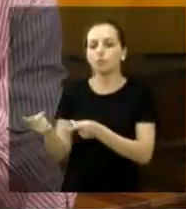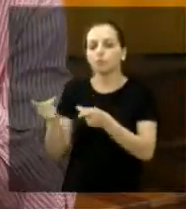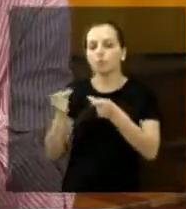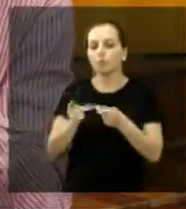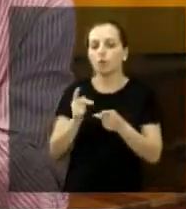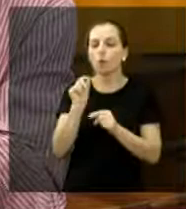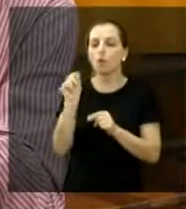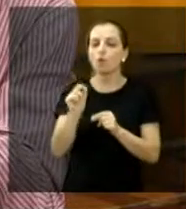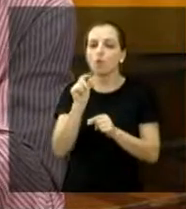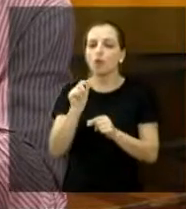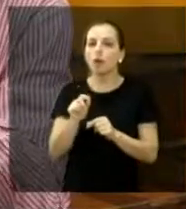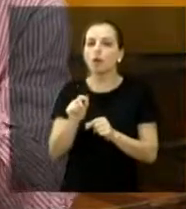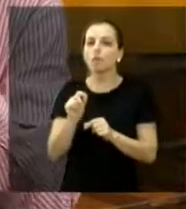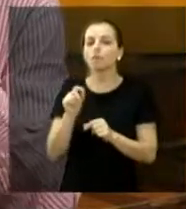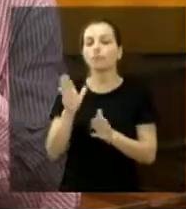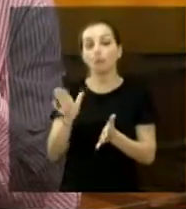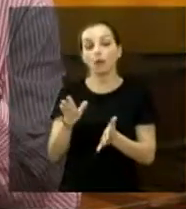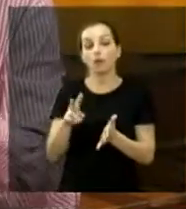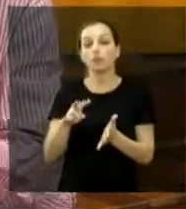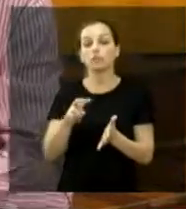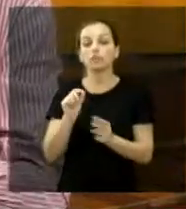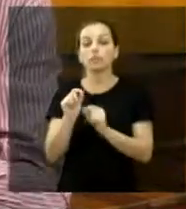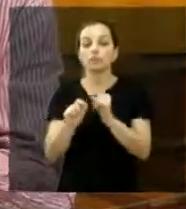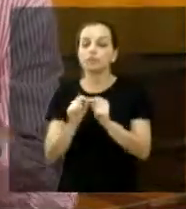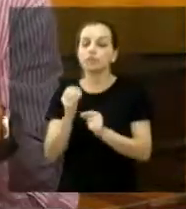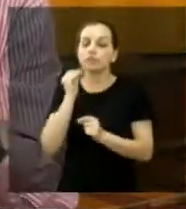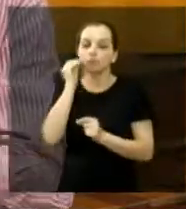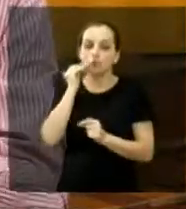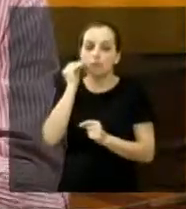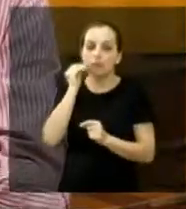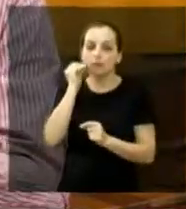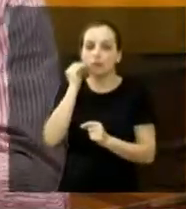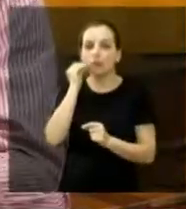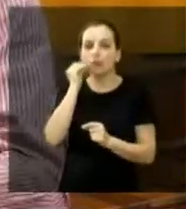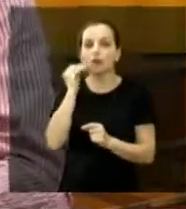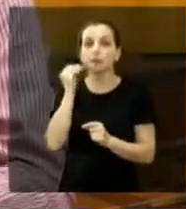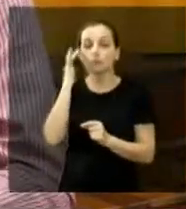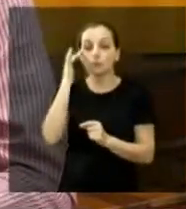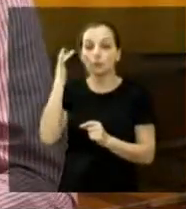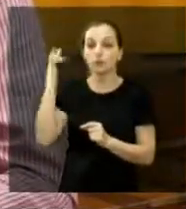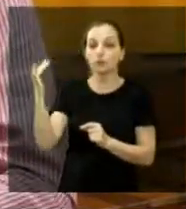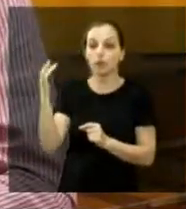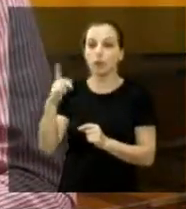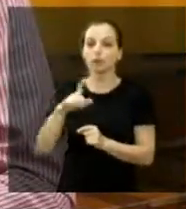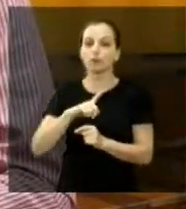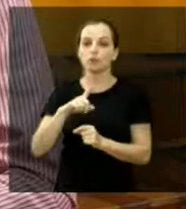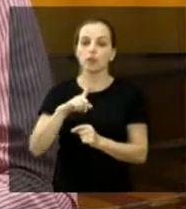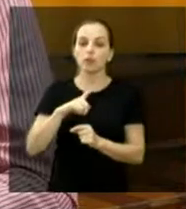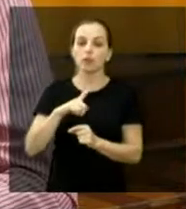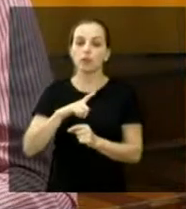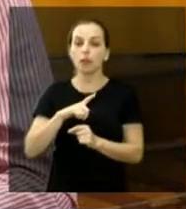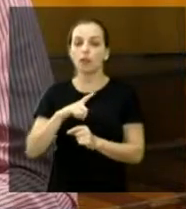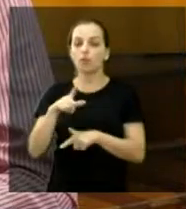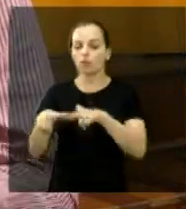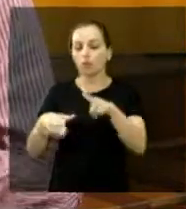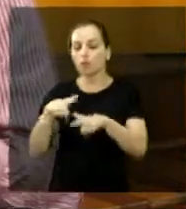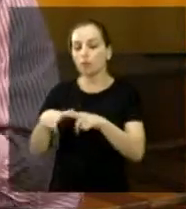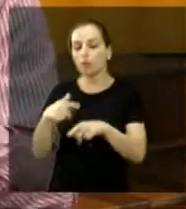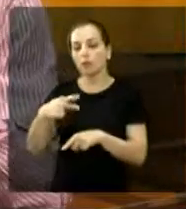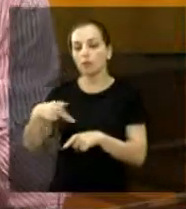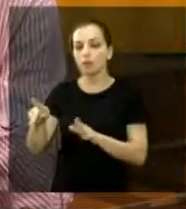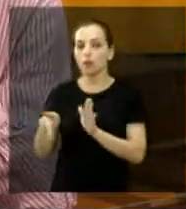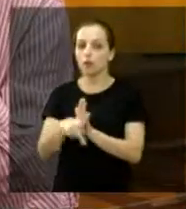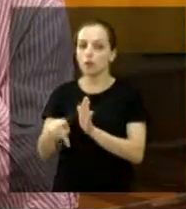falou, olha, Zé, é o seguinte, aproveitando aí o rastro do sucesso da cobertura dos jogos,